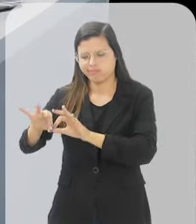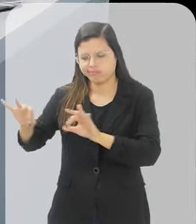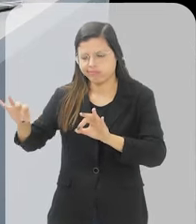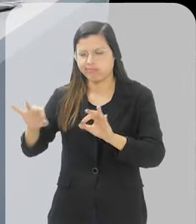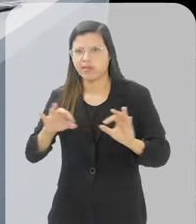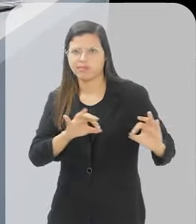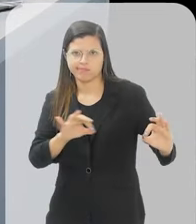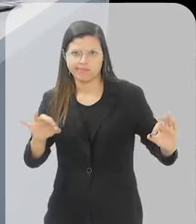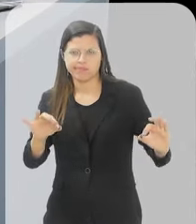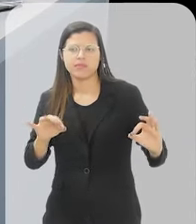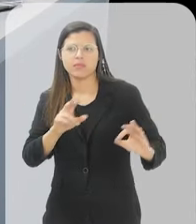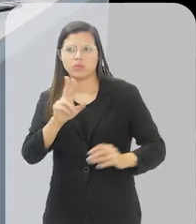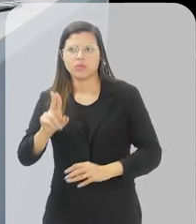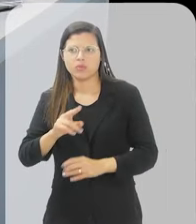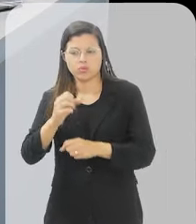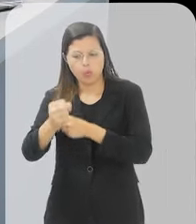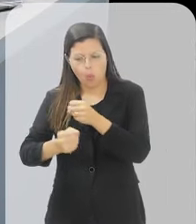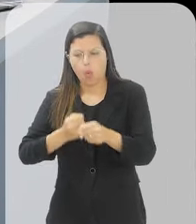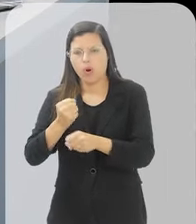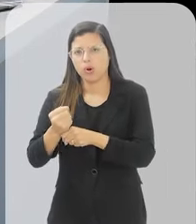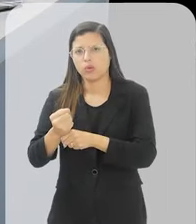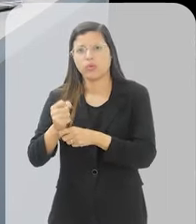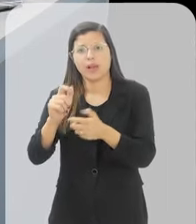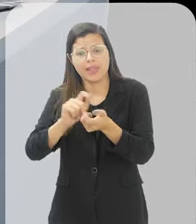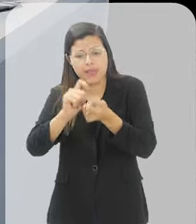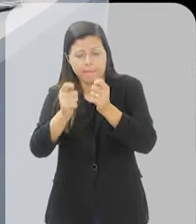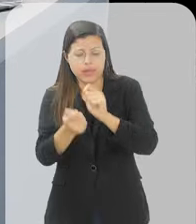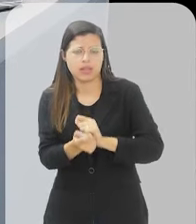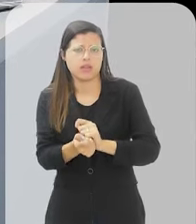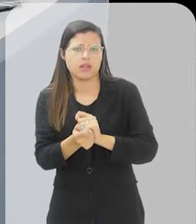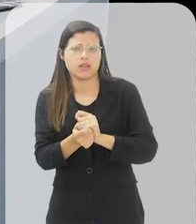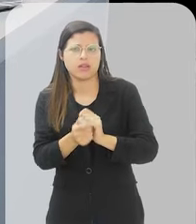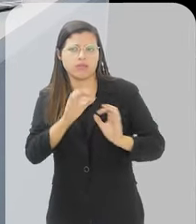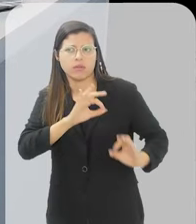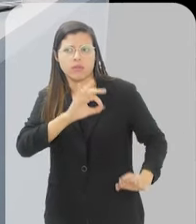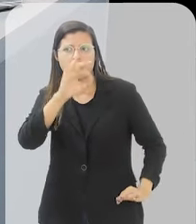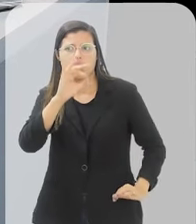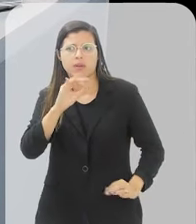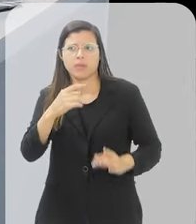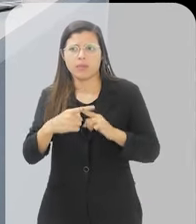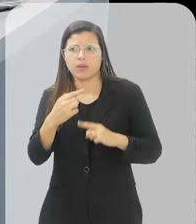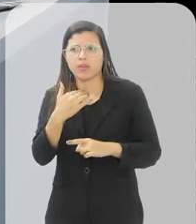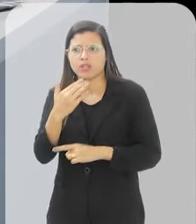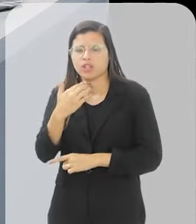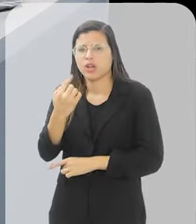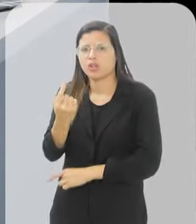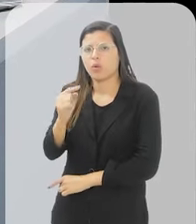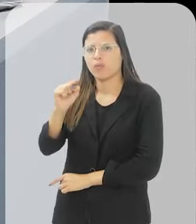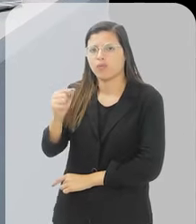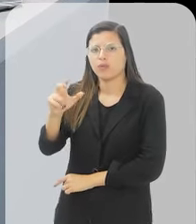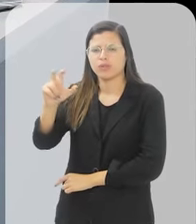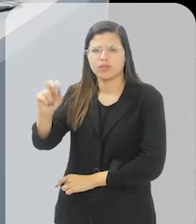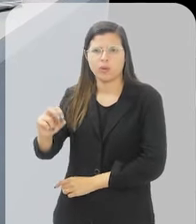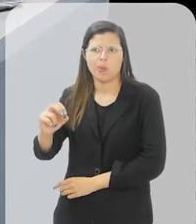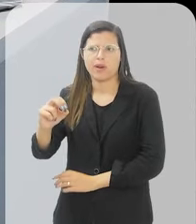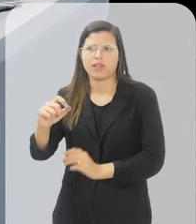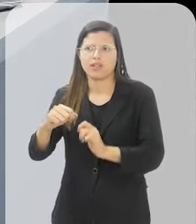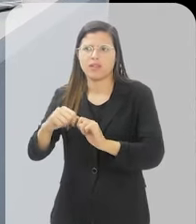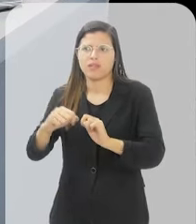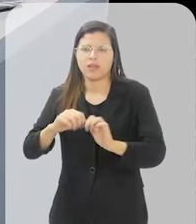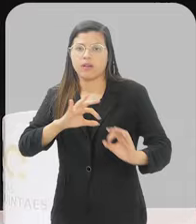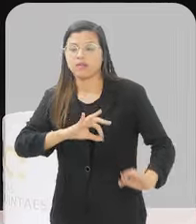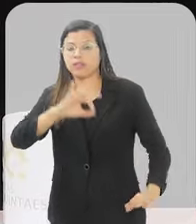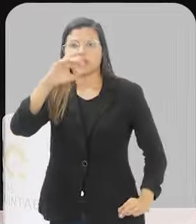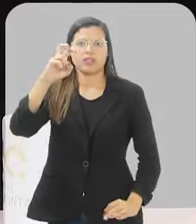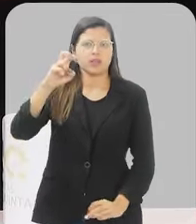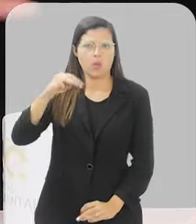proporção de todos os anos. E aí fica uma coisa adequada ao meu tamanho, porque não adianta eu ter 1,50 m e fazer uma fantasia de 5 metros.